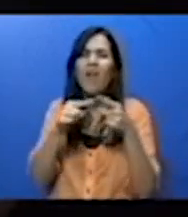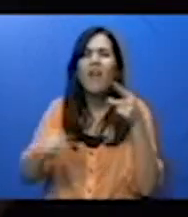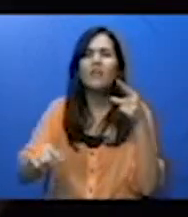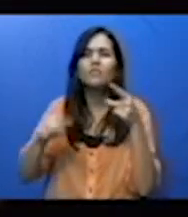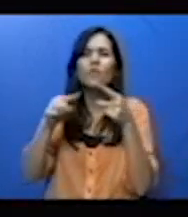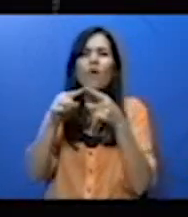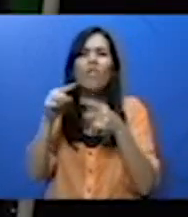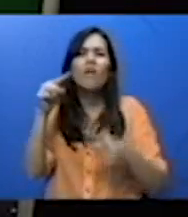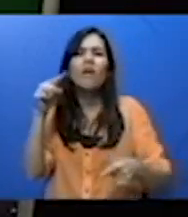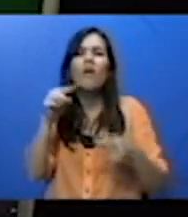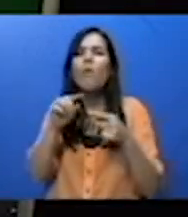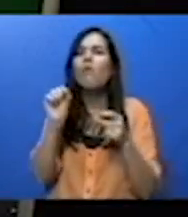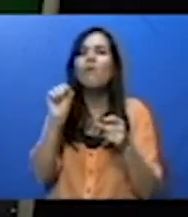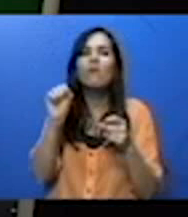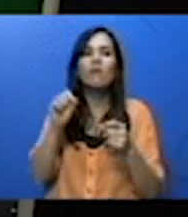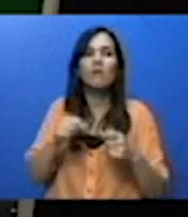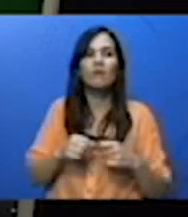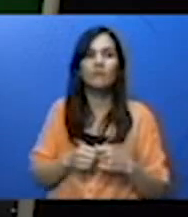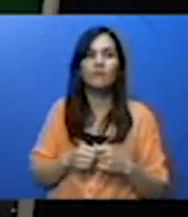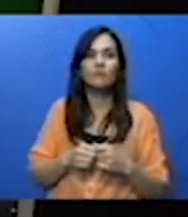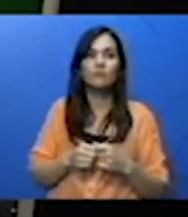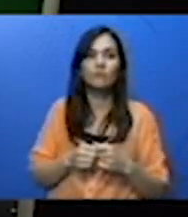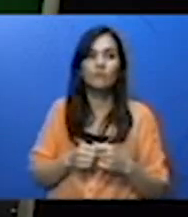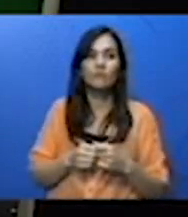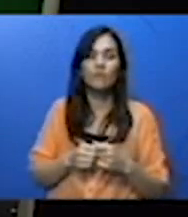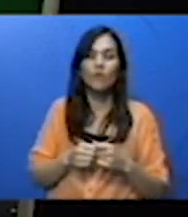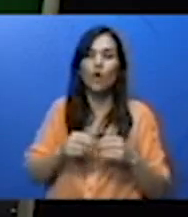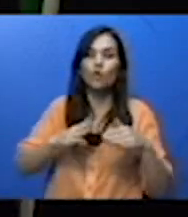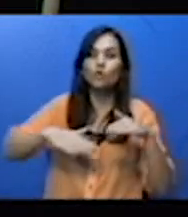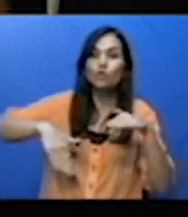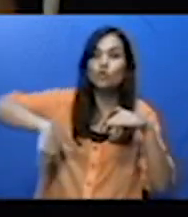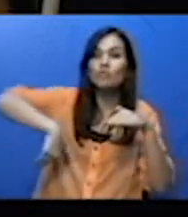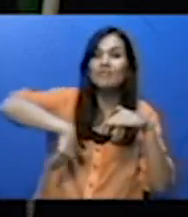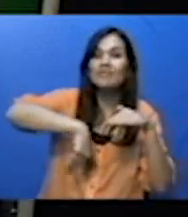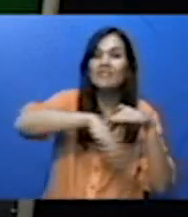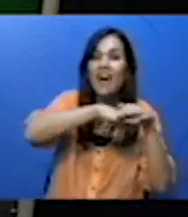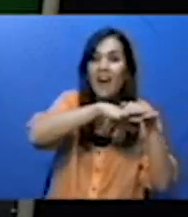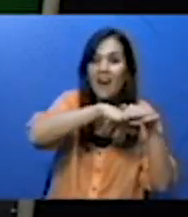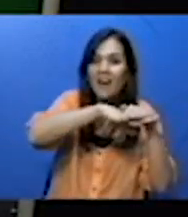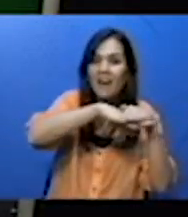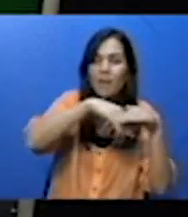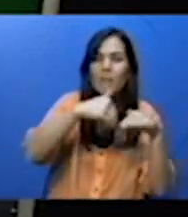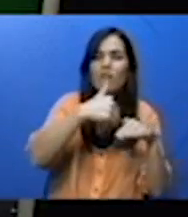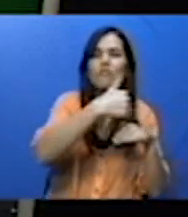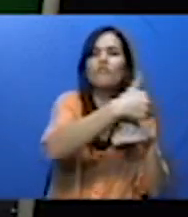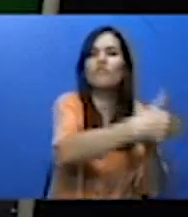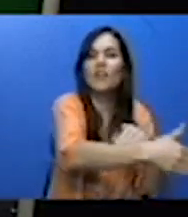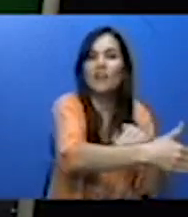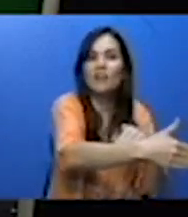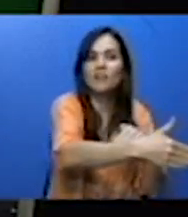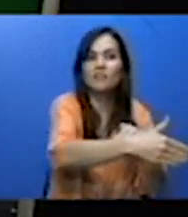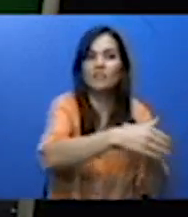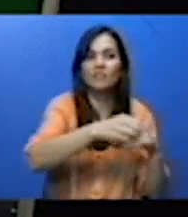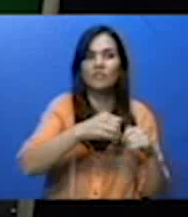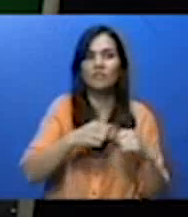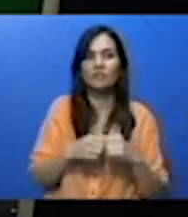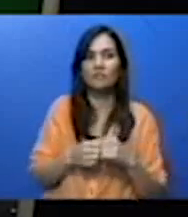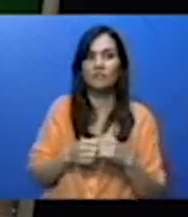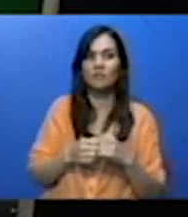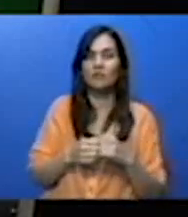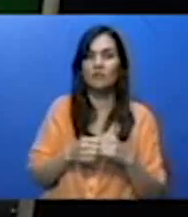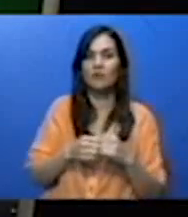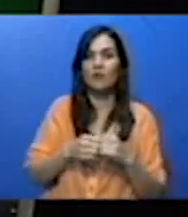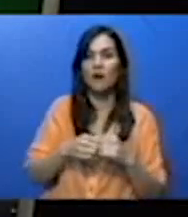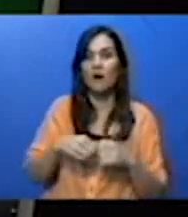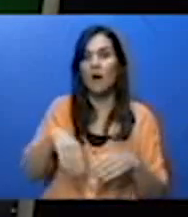se opõem. Então vamos lá. Chutar para frente, nós vamos ver qual que é o contrário que ela fazia. Mandar para lá, ela ia